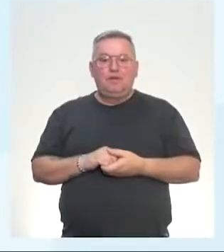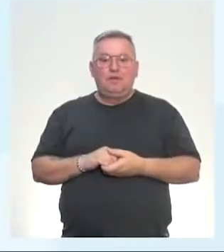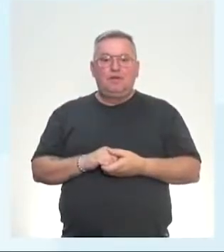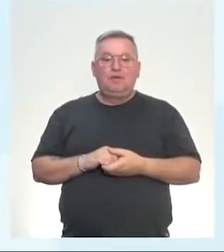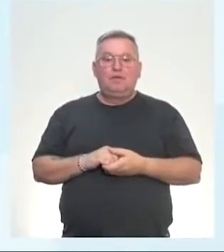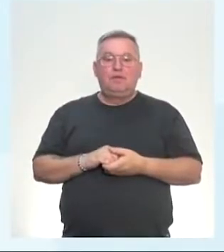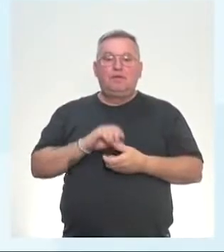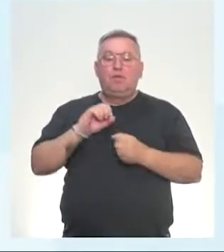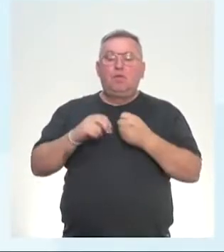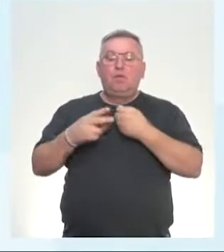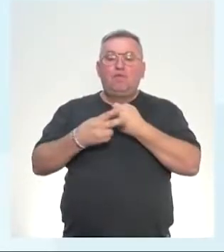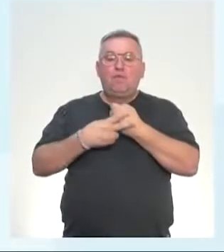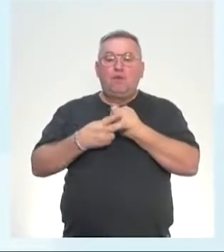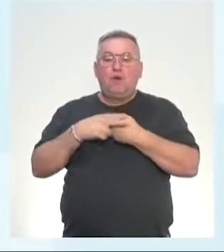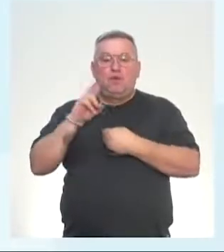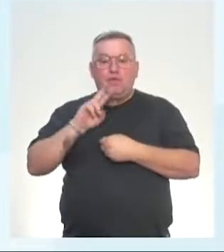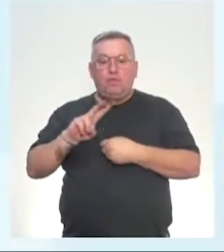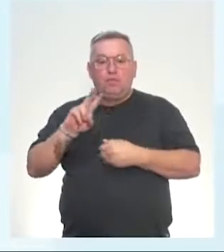e o verbal?